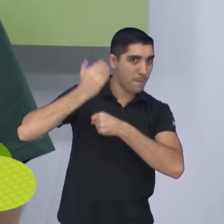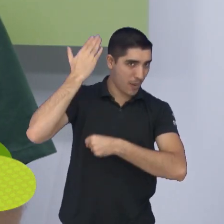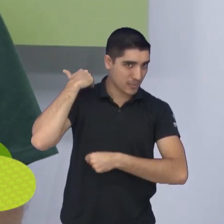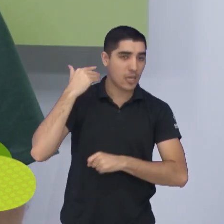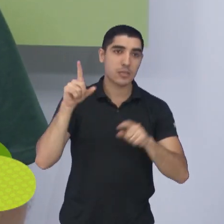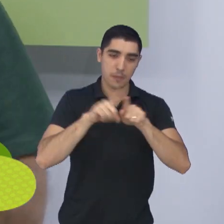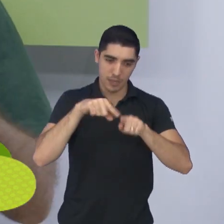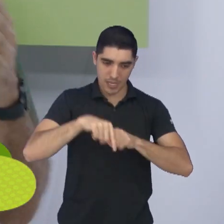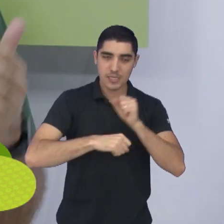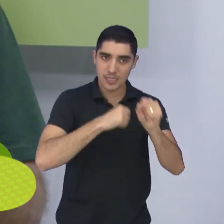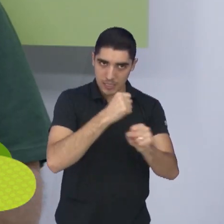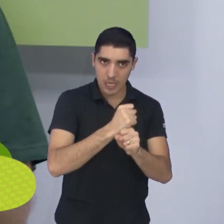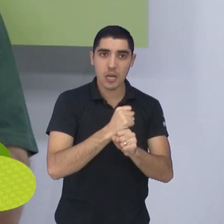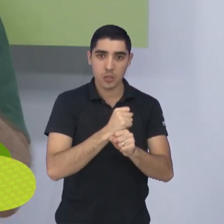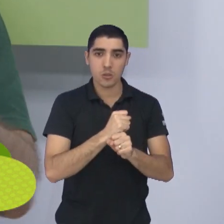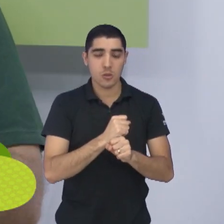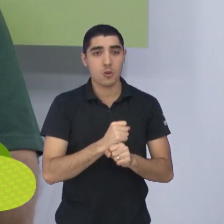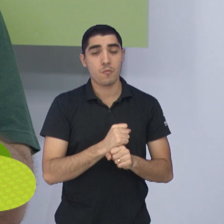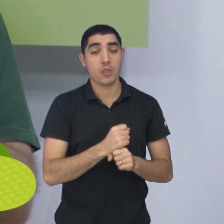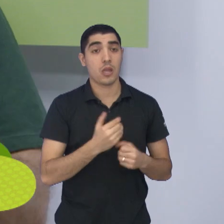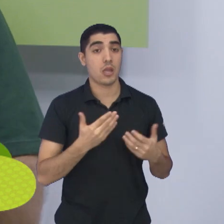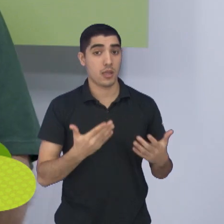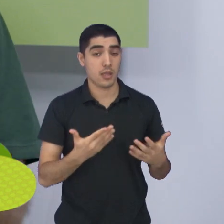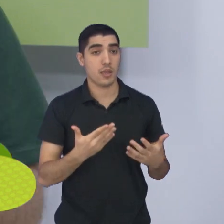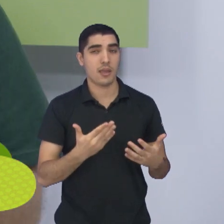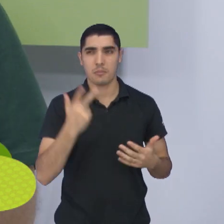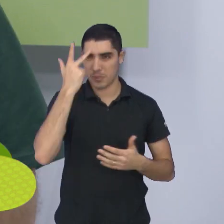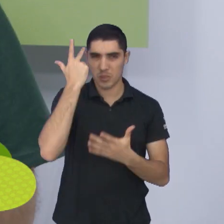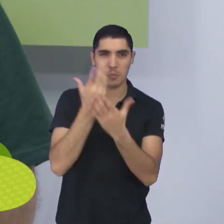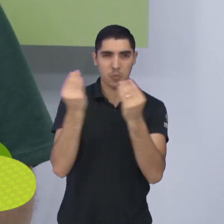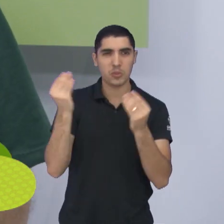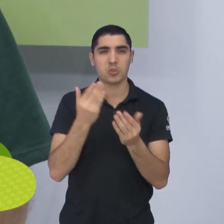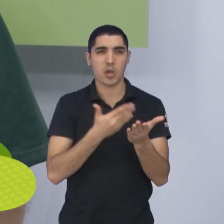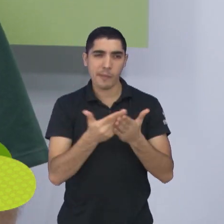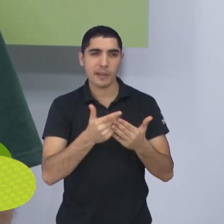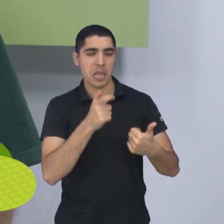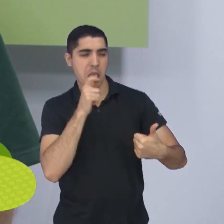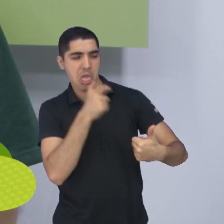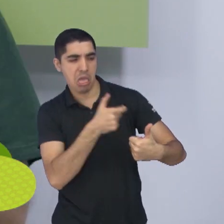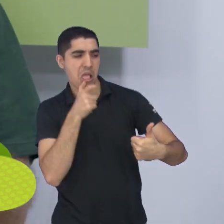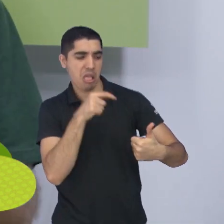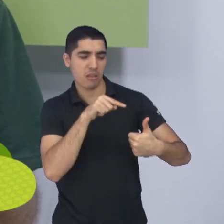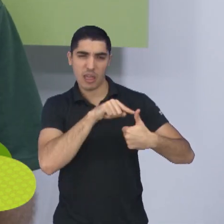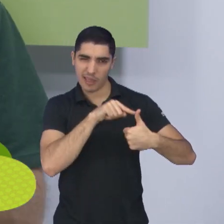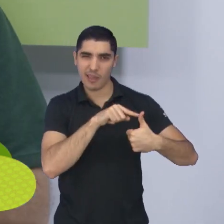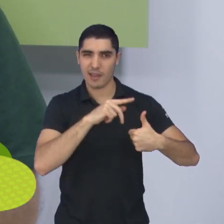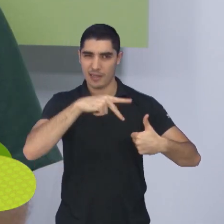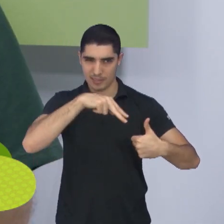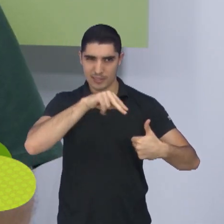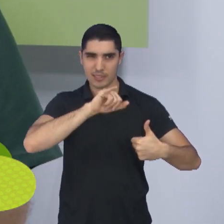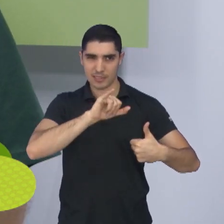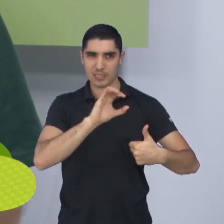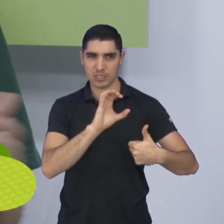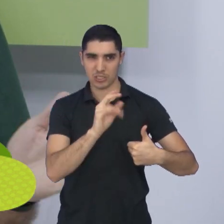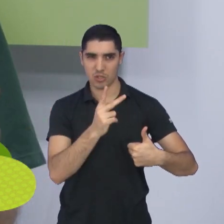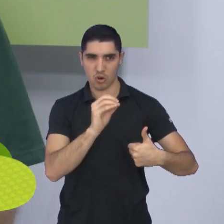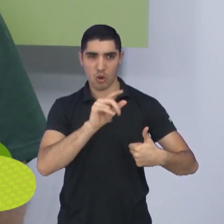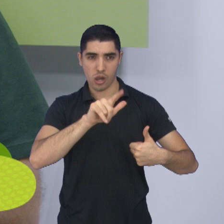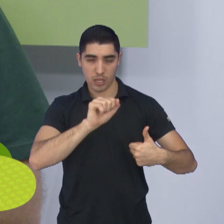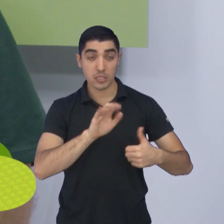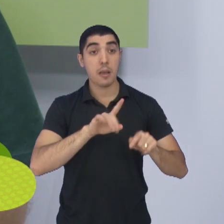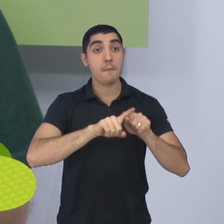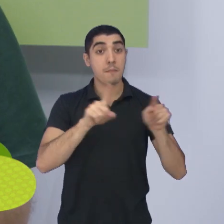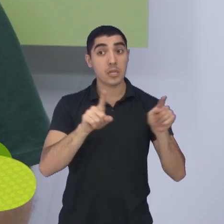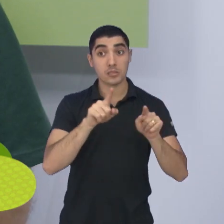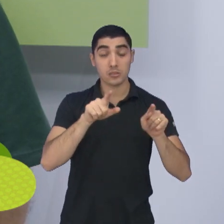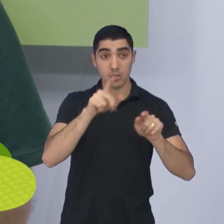Paulista desse ano, está sendo muito criticado ainda pela torcida, mas quem acompanhou o São José mesmo nesses últimos